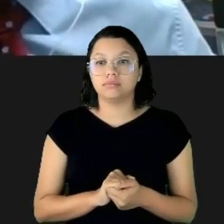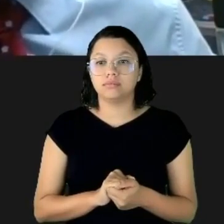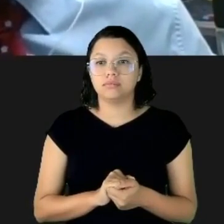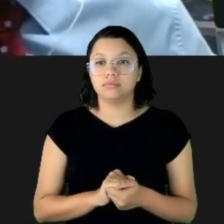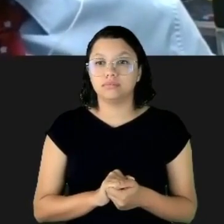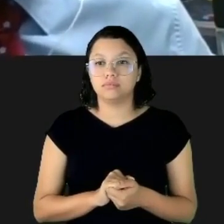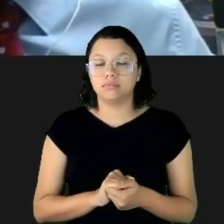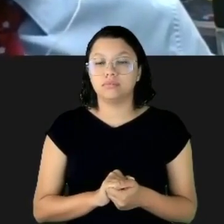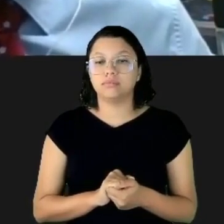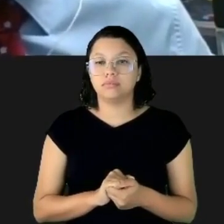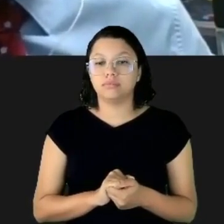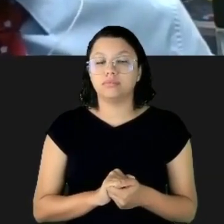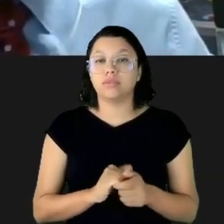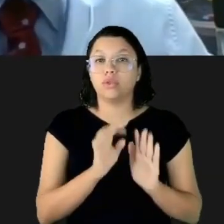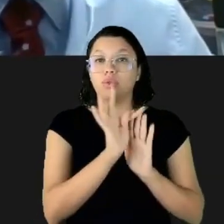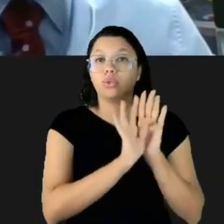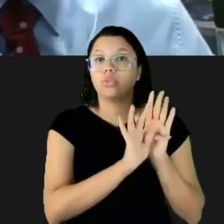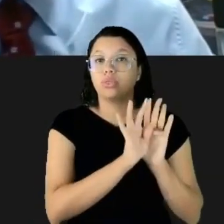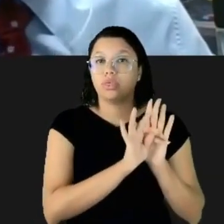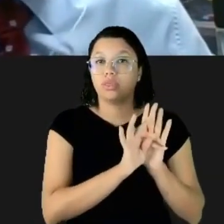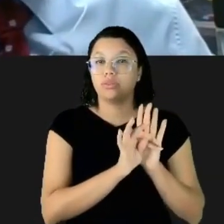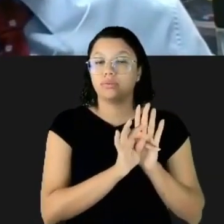a edição do texto